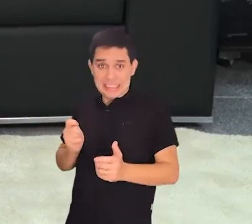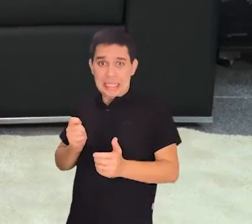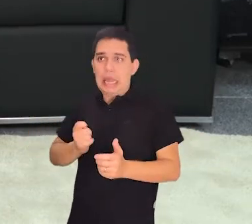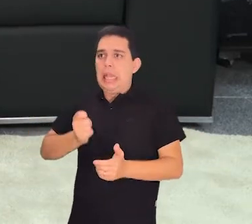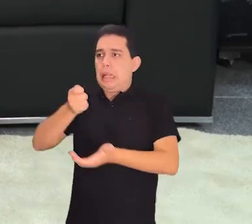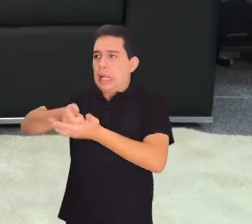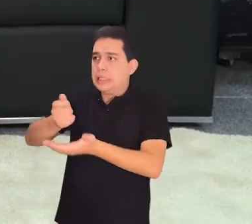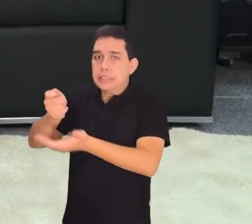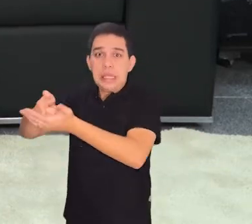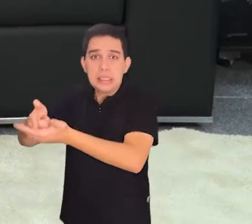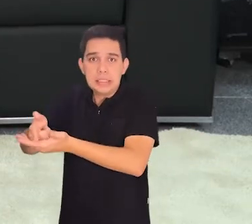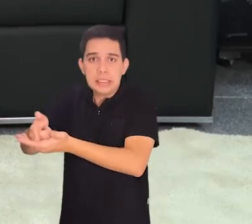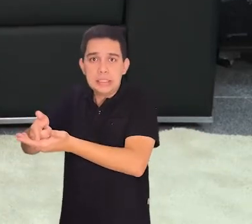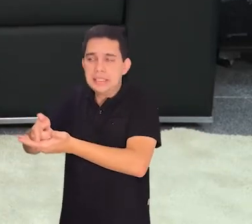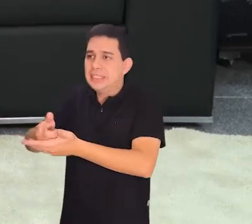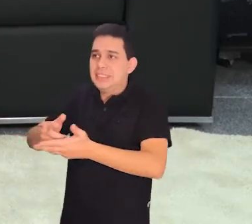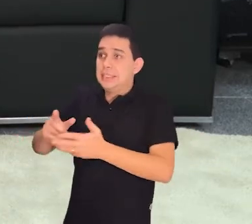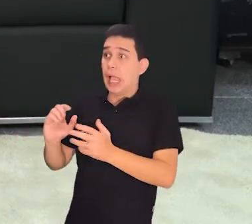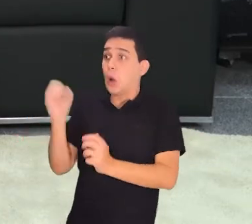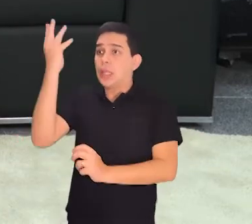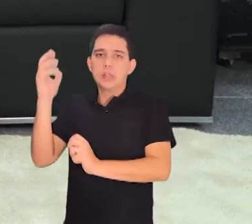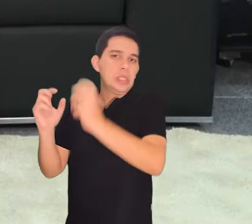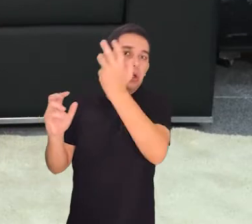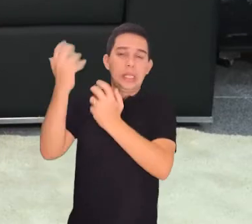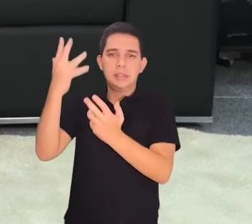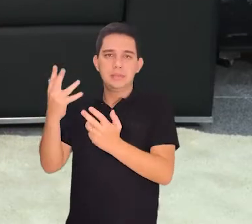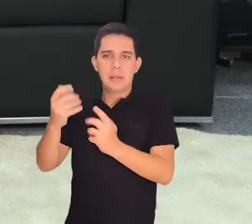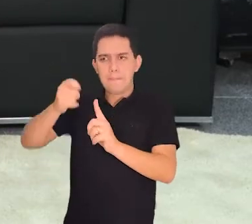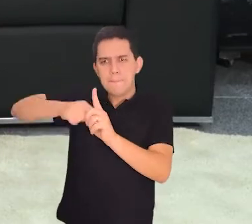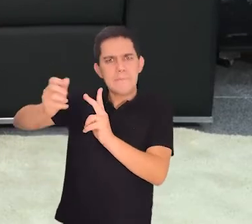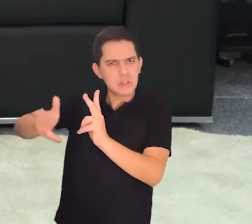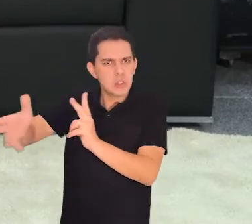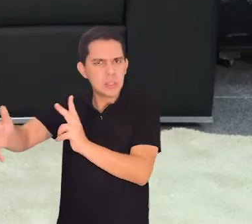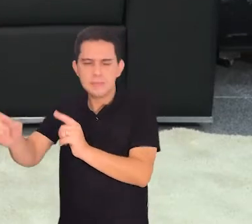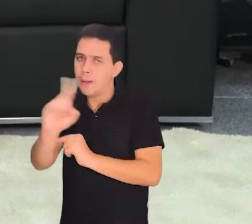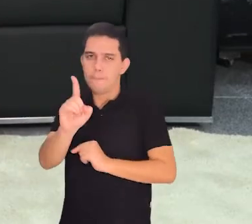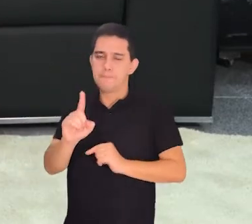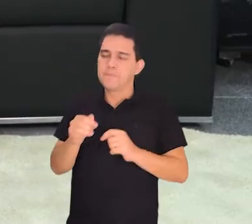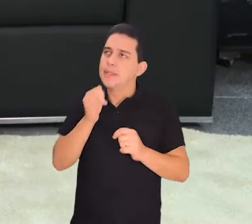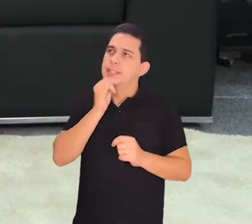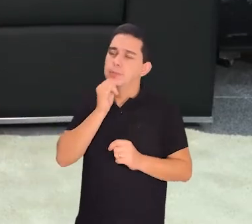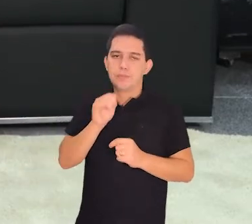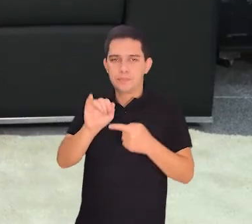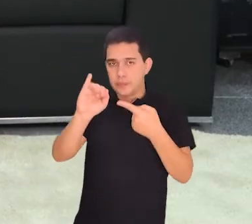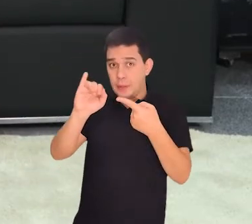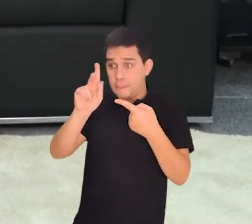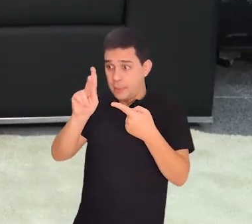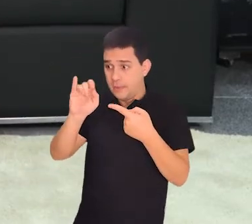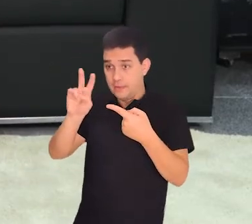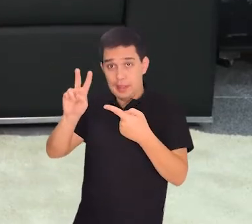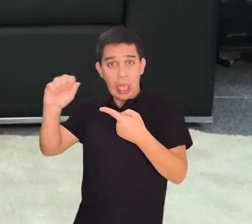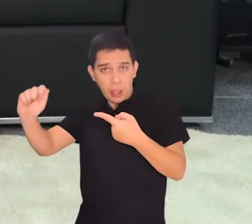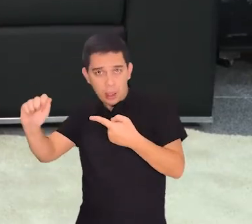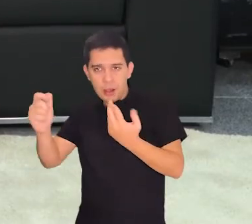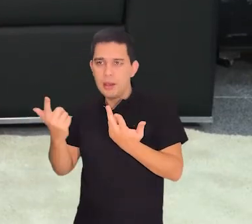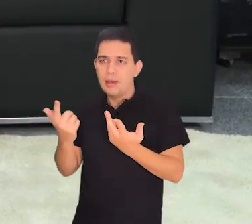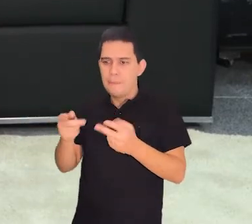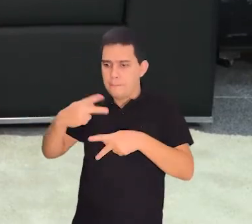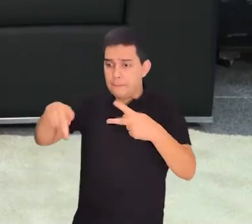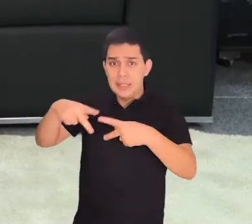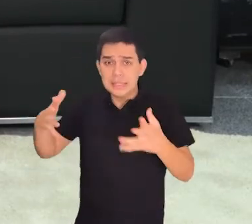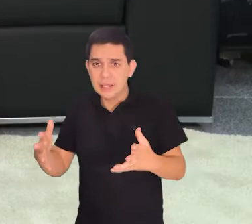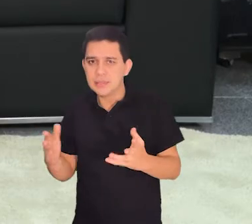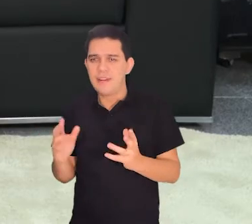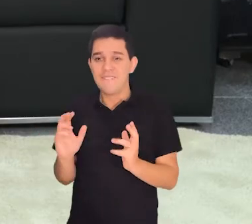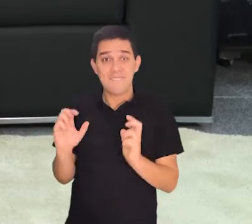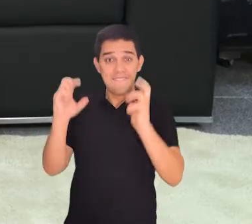gastos que você não tem todos os meses. Como, por exemplo, IPVA, seguro do carro, vestuário, presente, festa de aniversário.